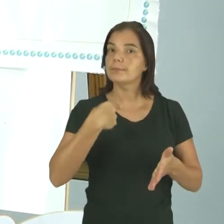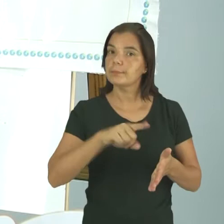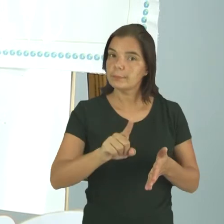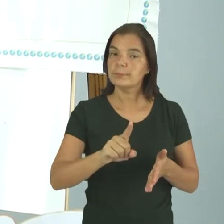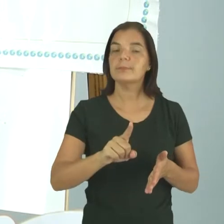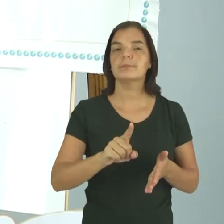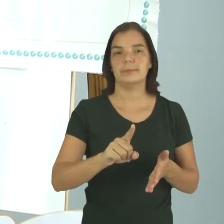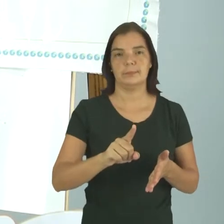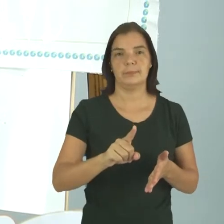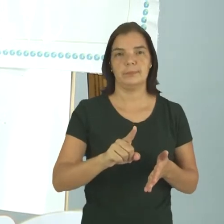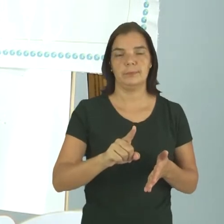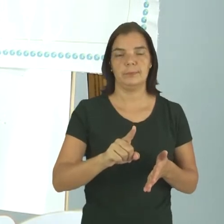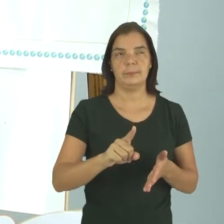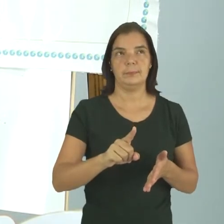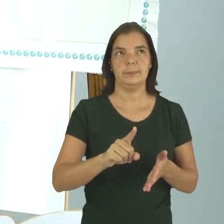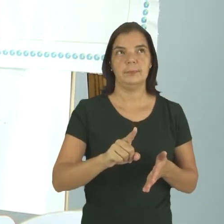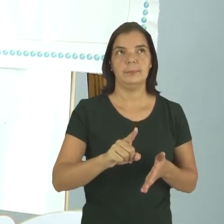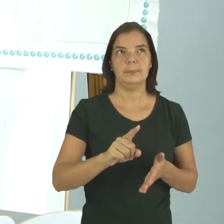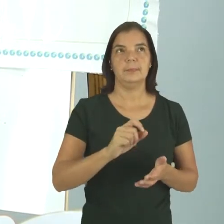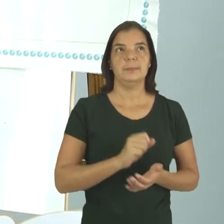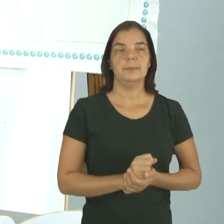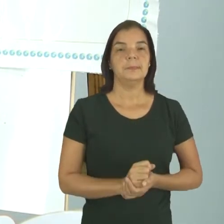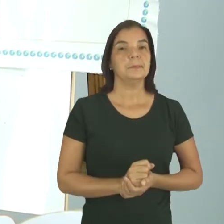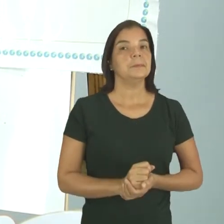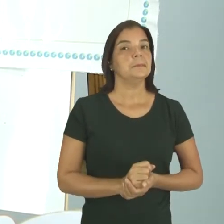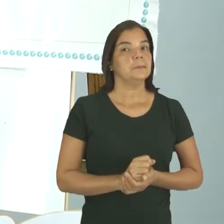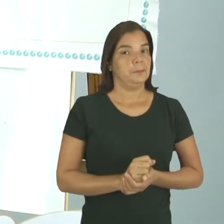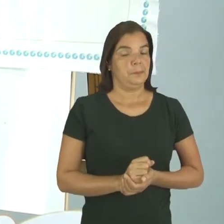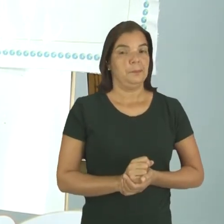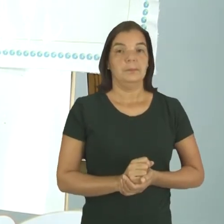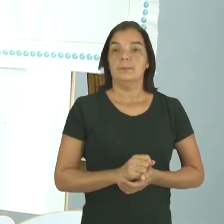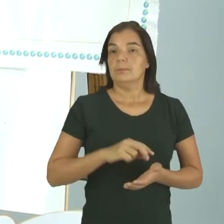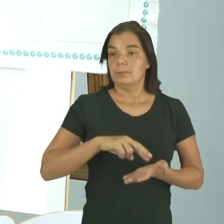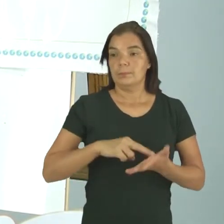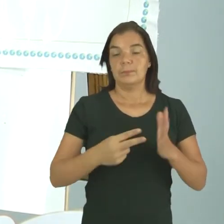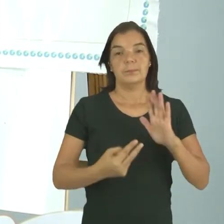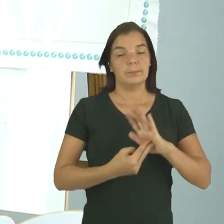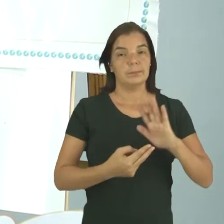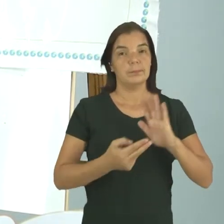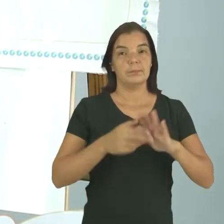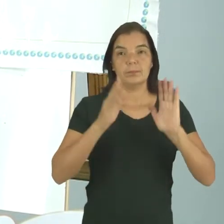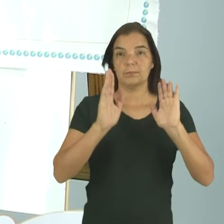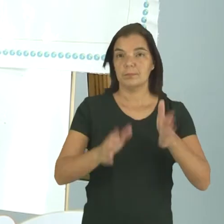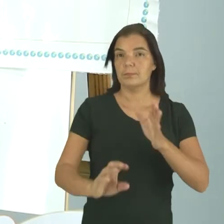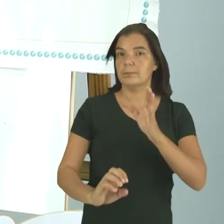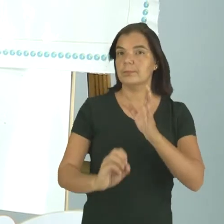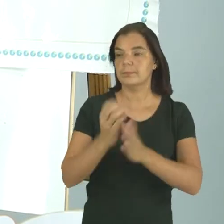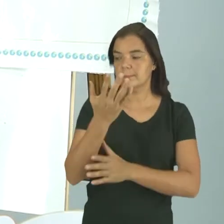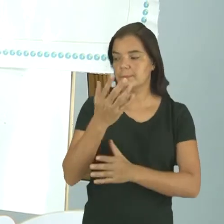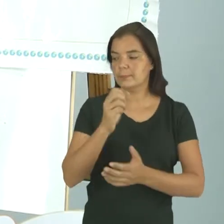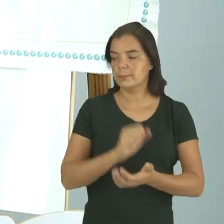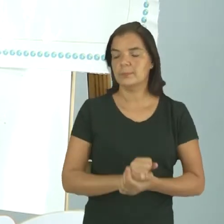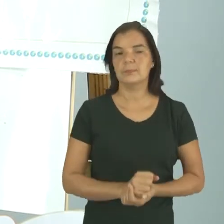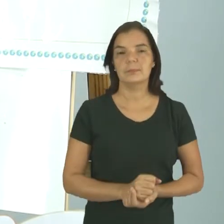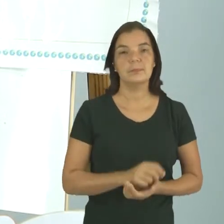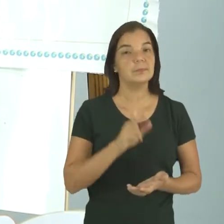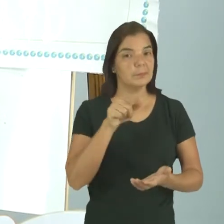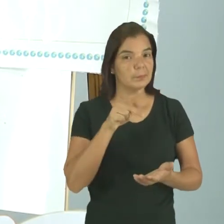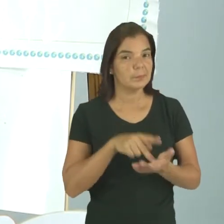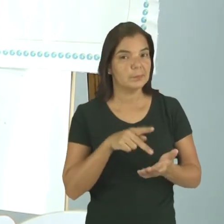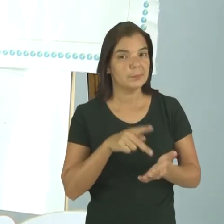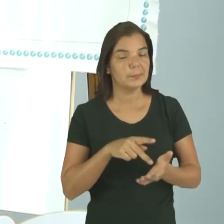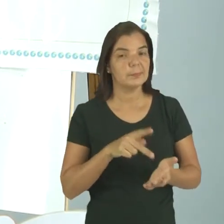foi, porque ele falou fui para a escola. Se é fui, é uma ação que já aconteceu, não é